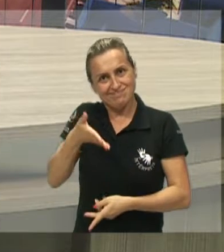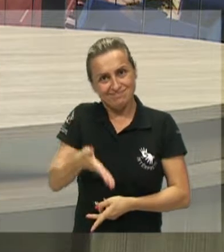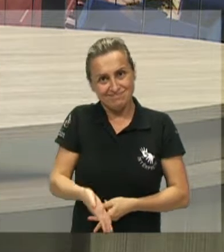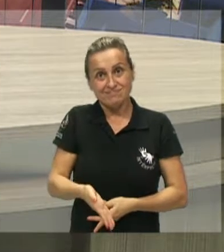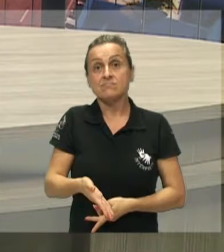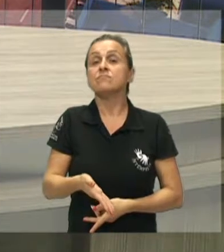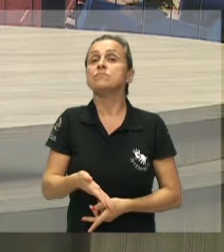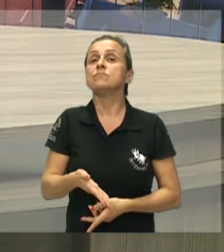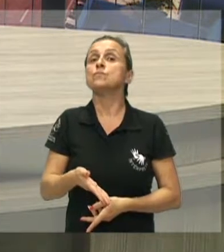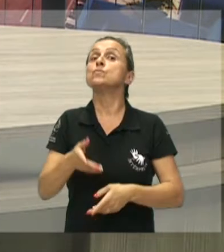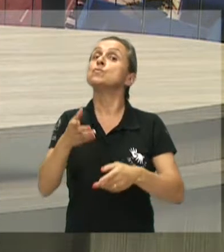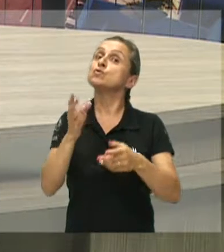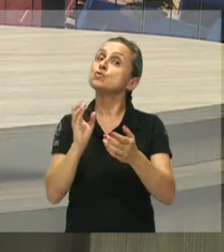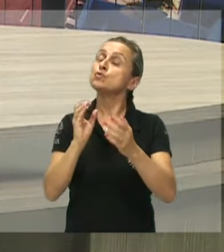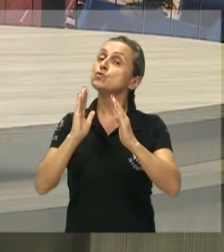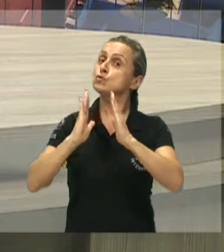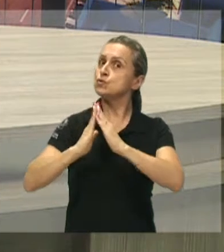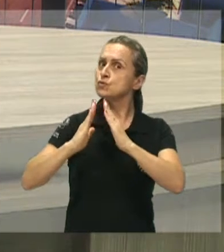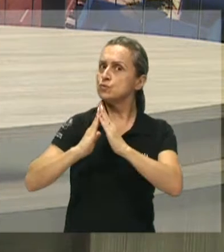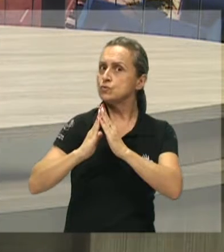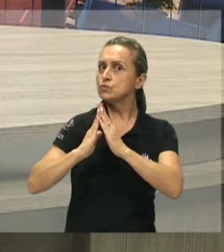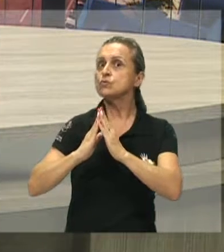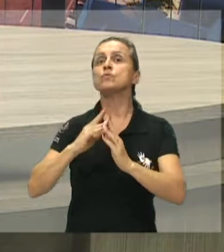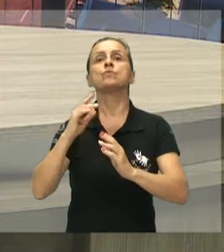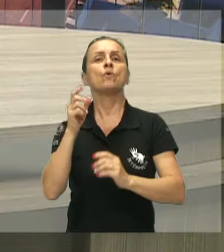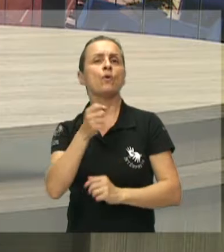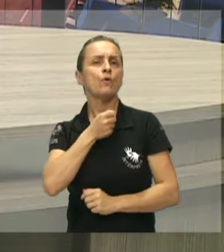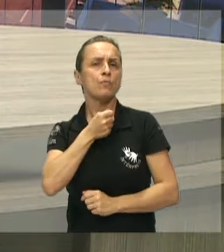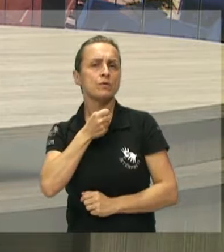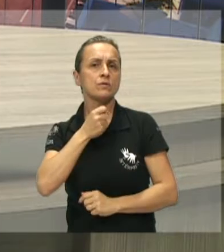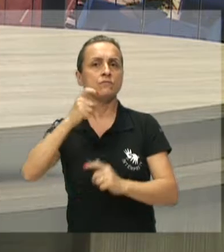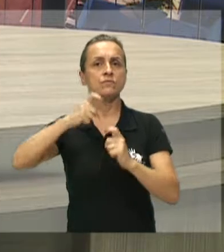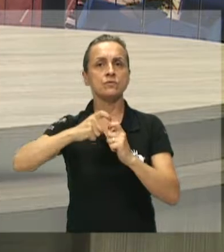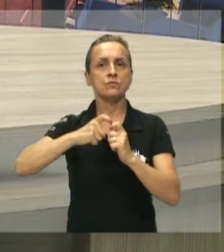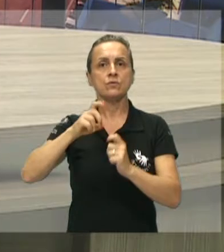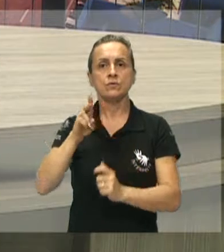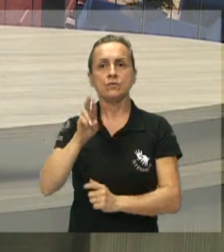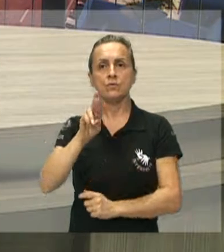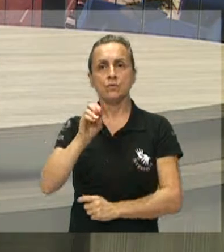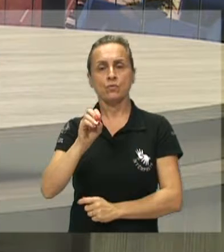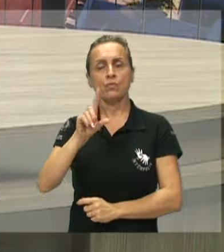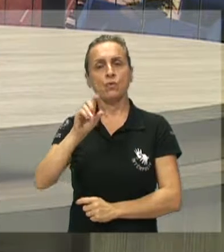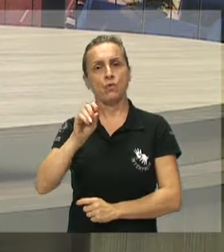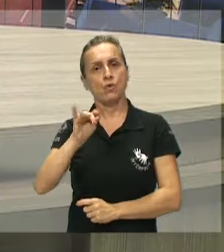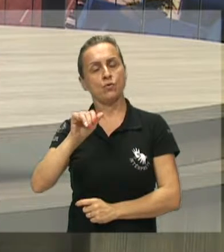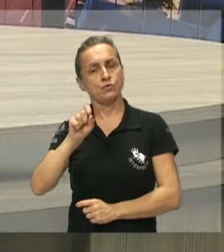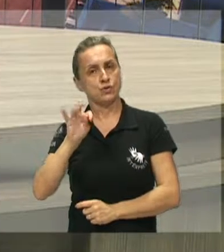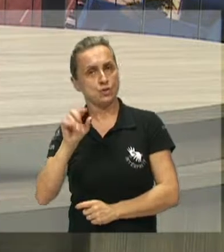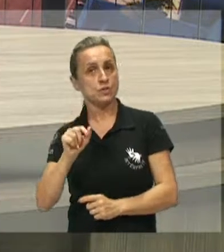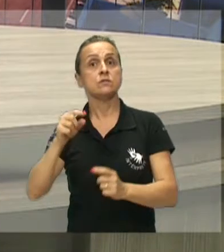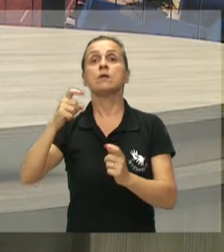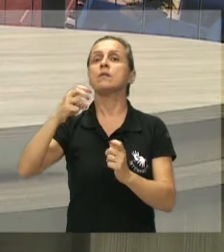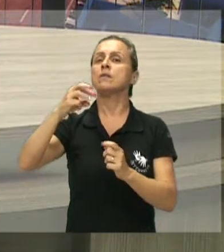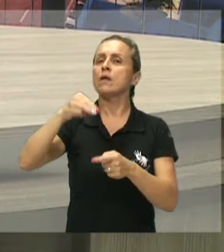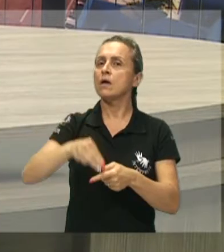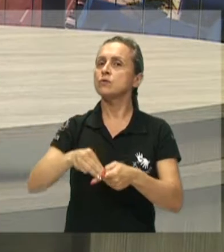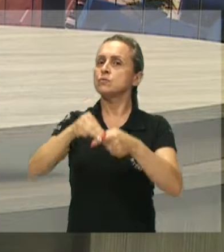de forma remota, uma entrevista com um médico urologista da Rede Municipal de Saúde, Luciano